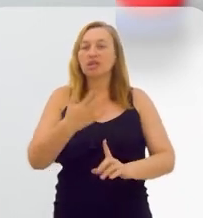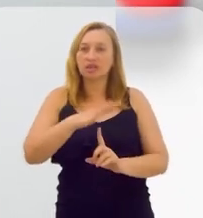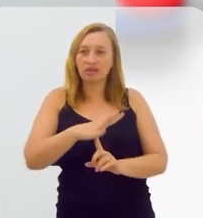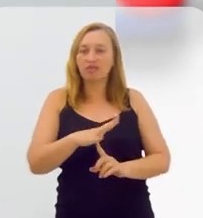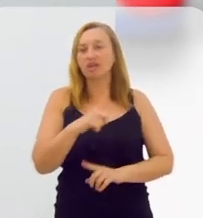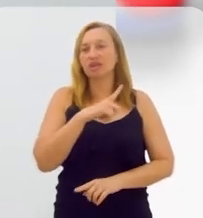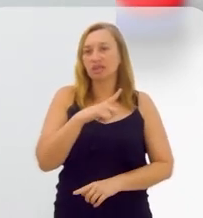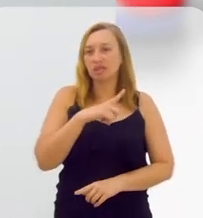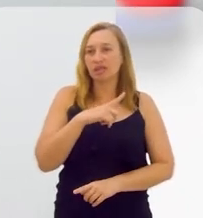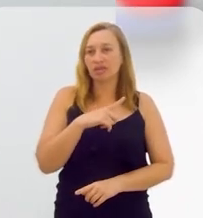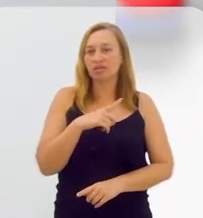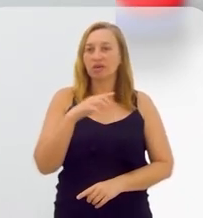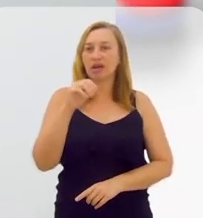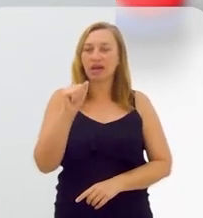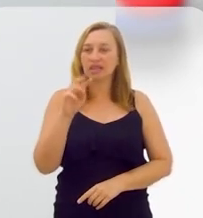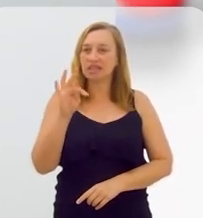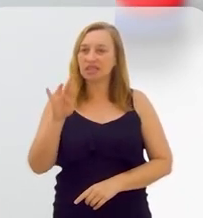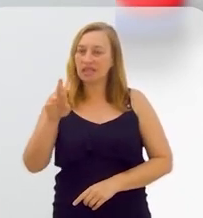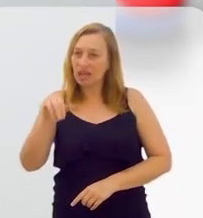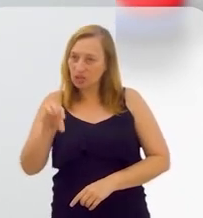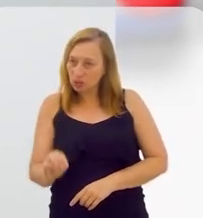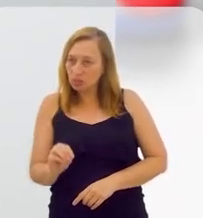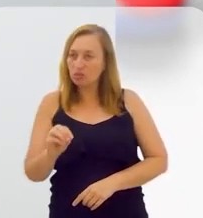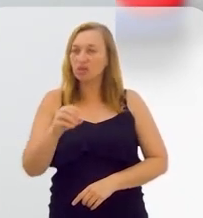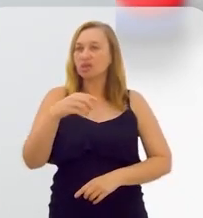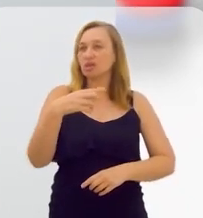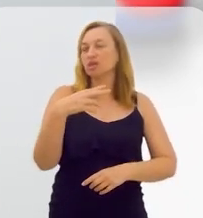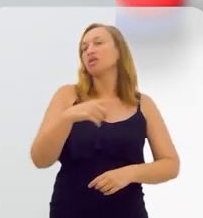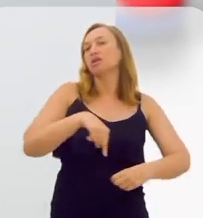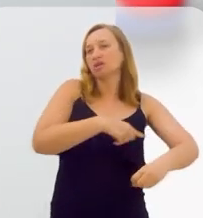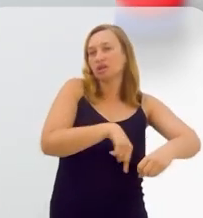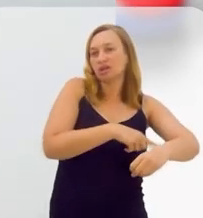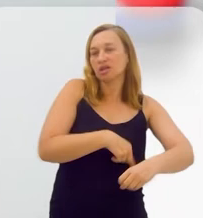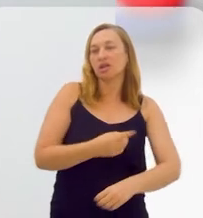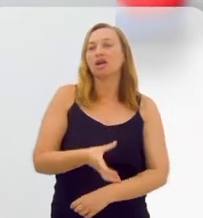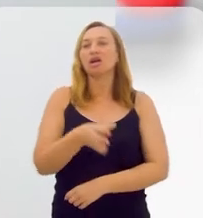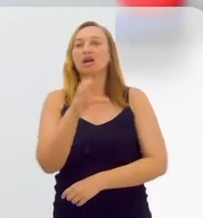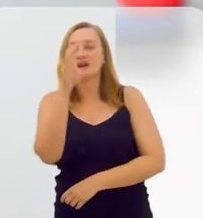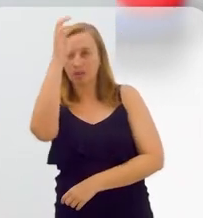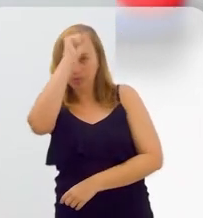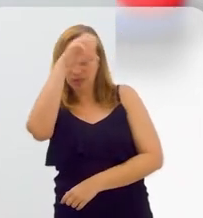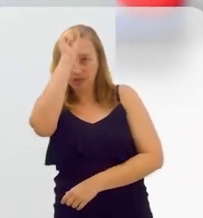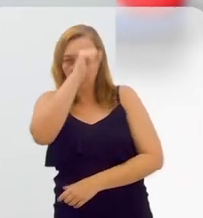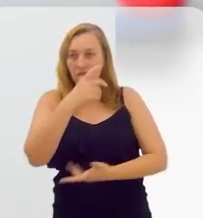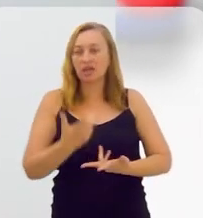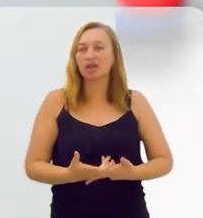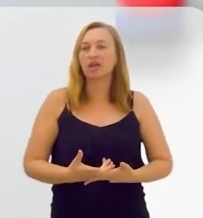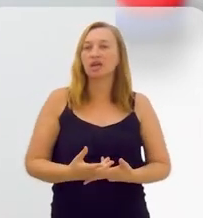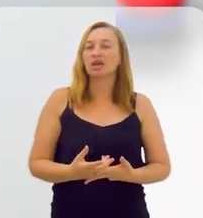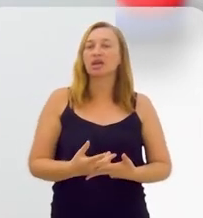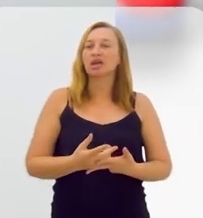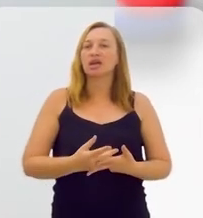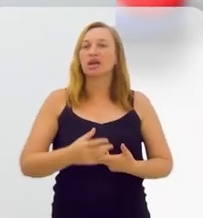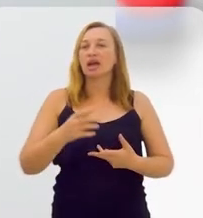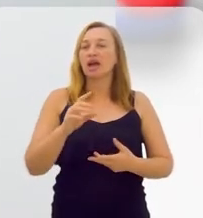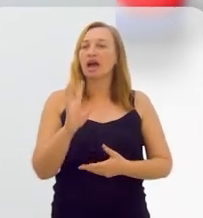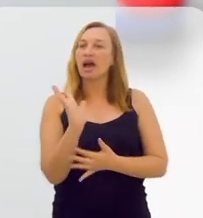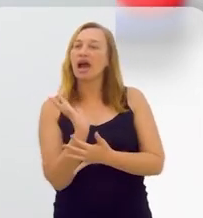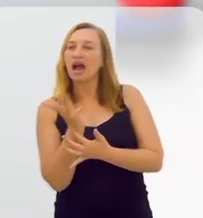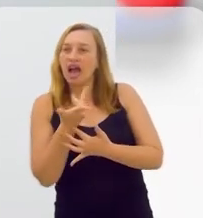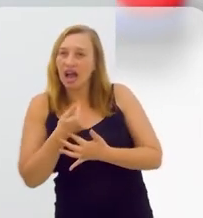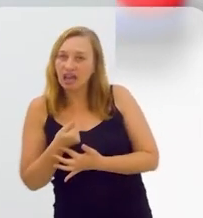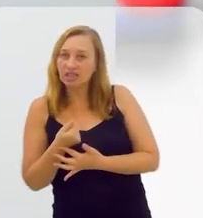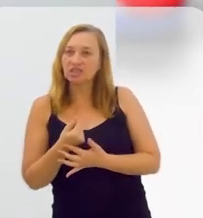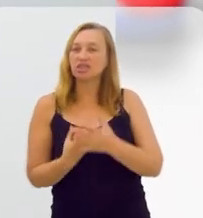Na feira, nós temos artesanato, gastronomia, arte criativa, e cada